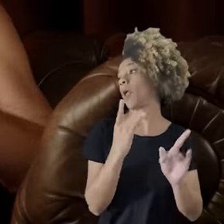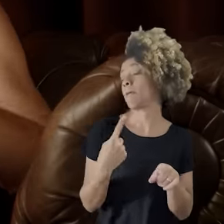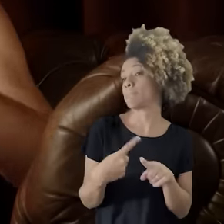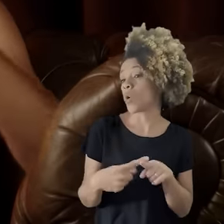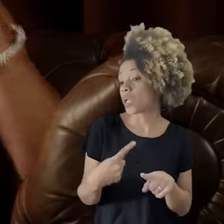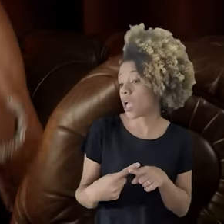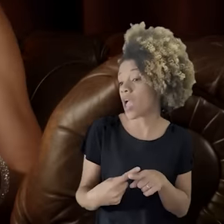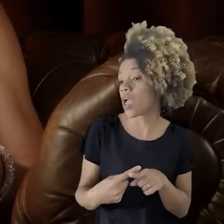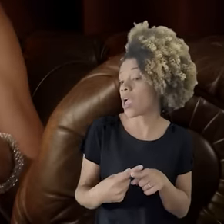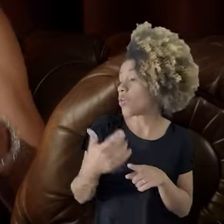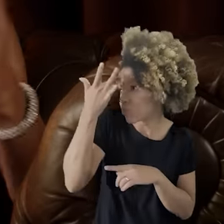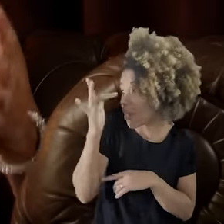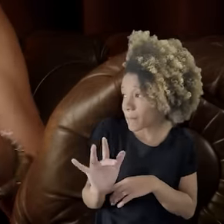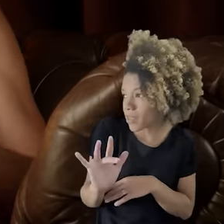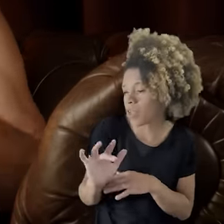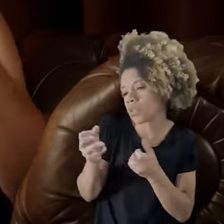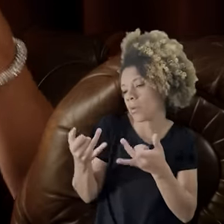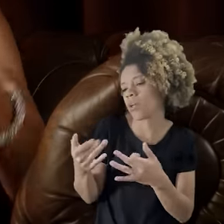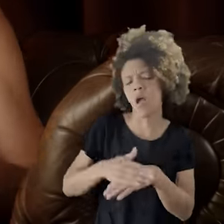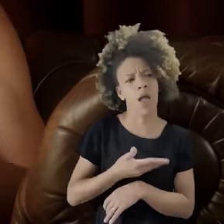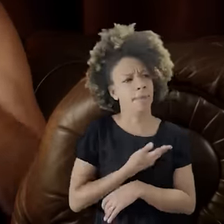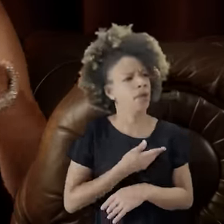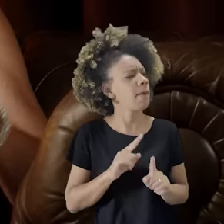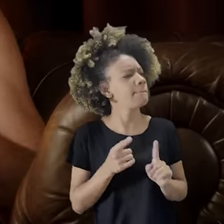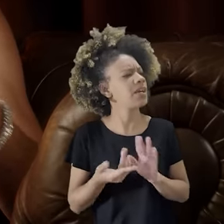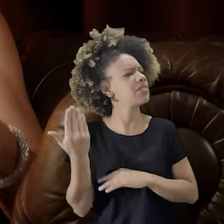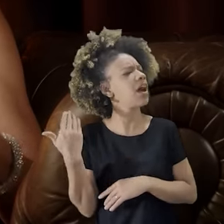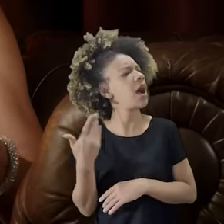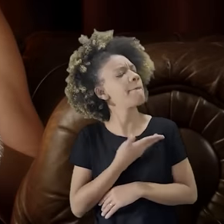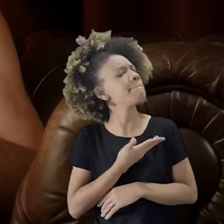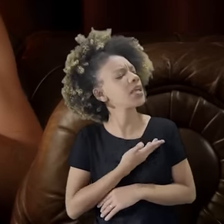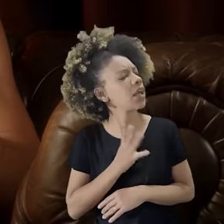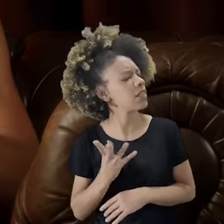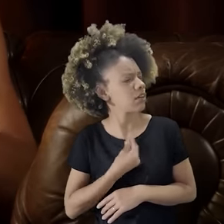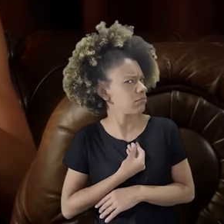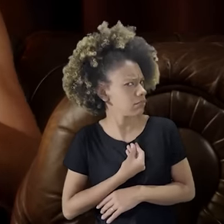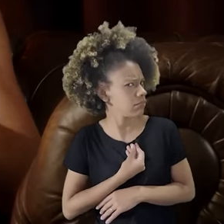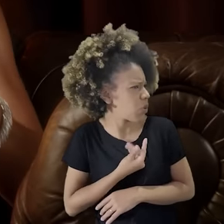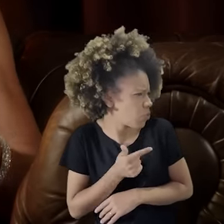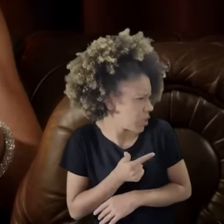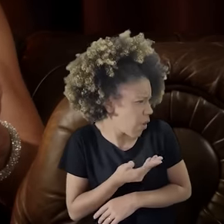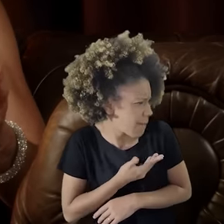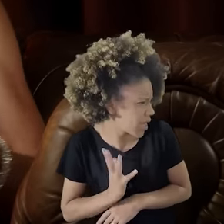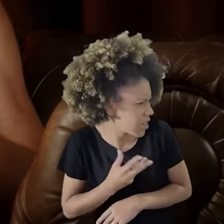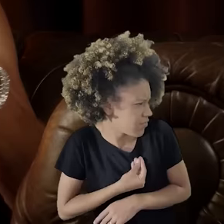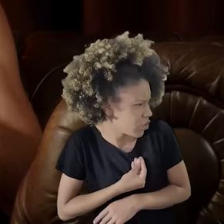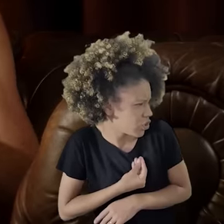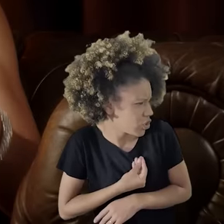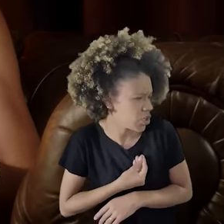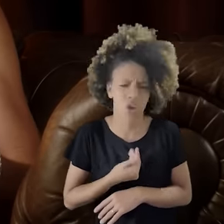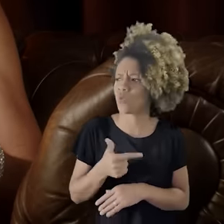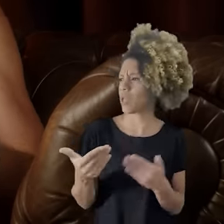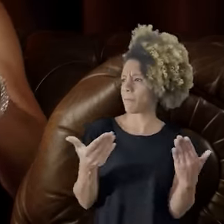descobri porque eu não tinha noção que nem eu te falei quando meu amigo até fala assim poxa mas é aquela sua amiga travesti eu falei assim mas eu não tenho amiga eu